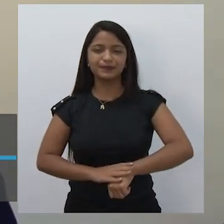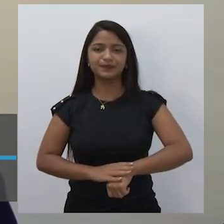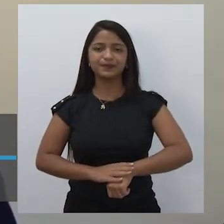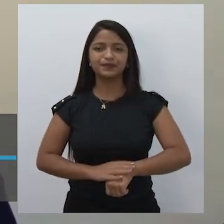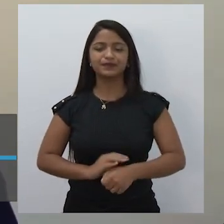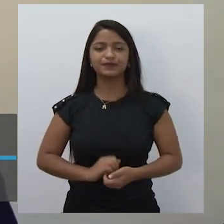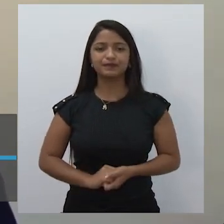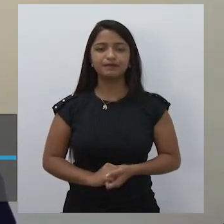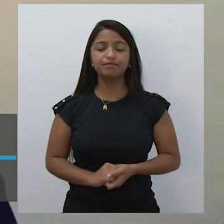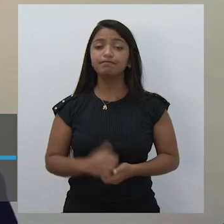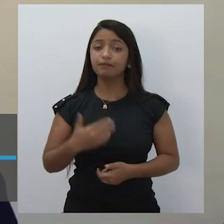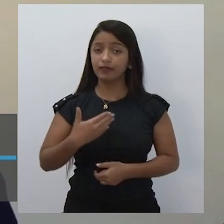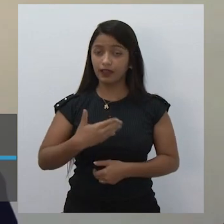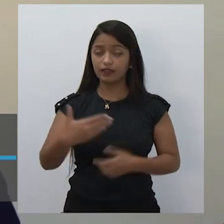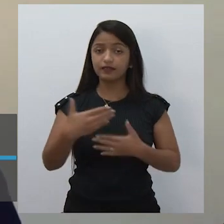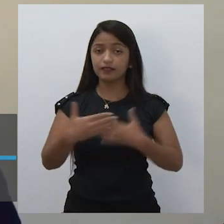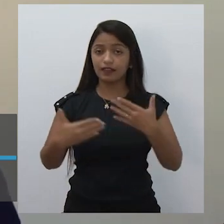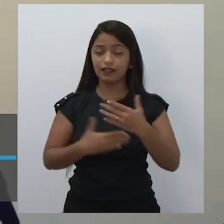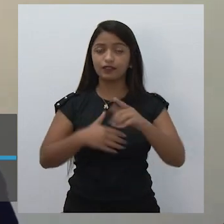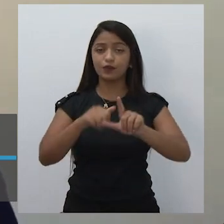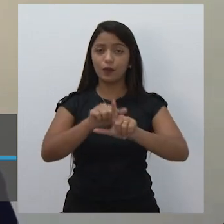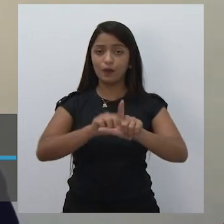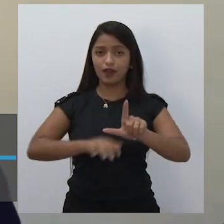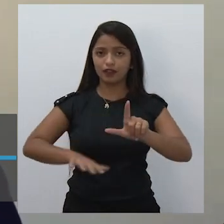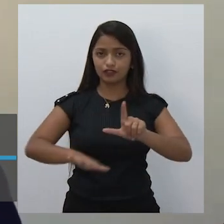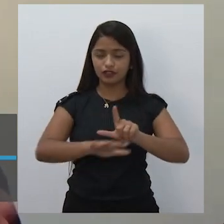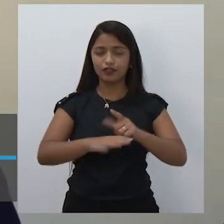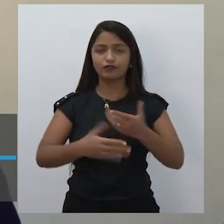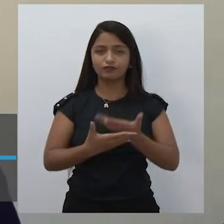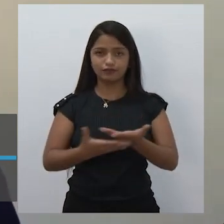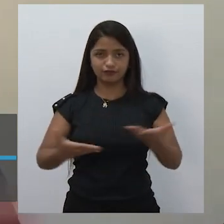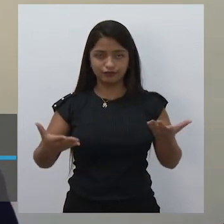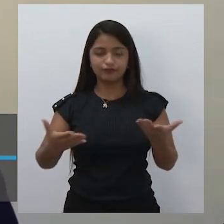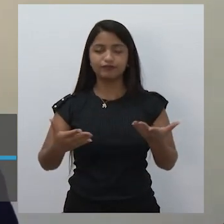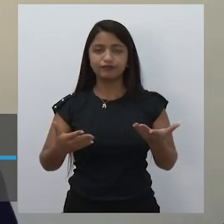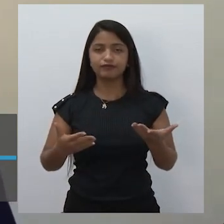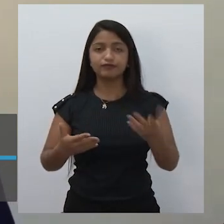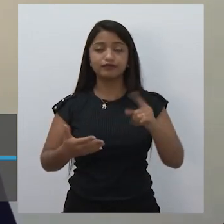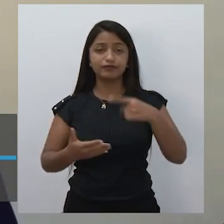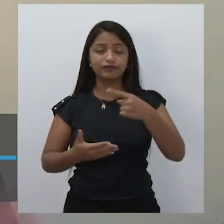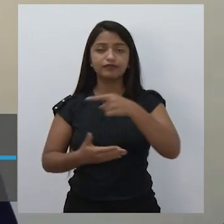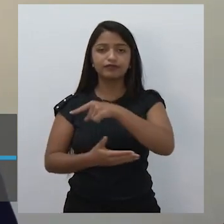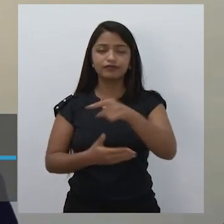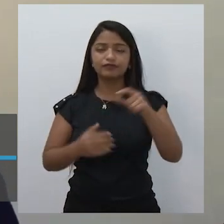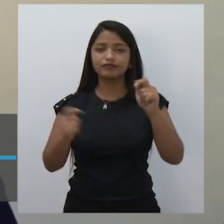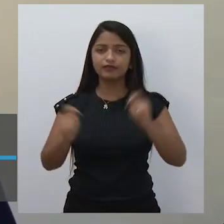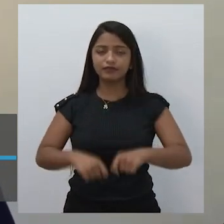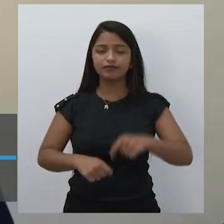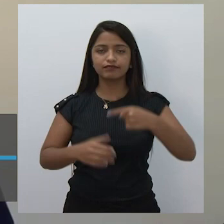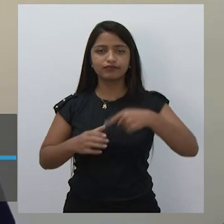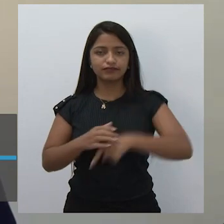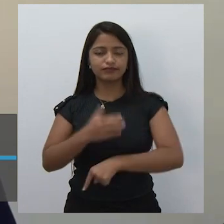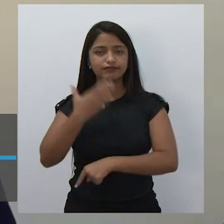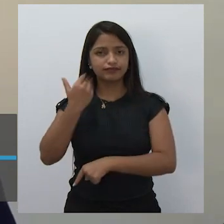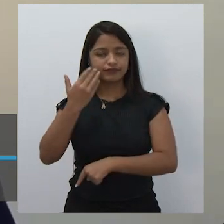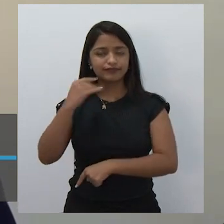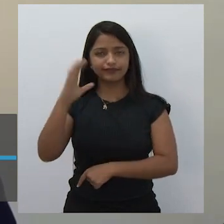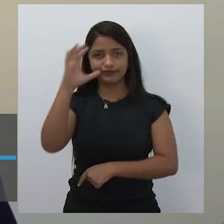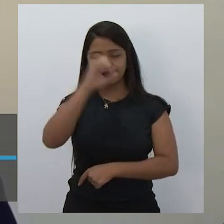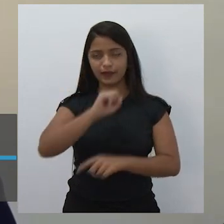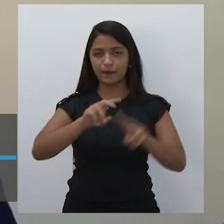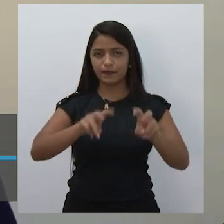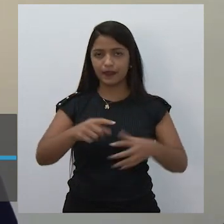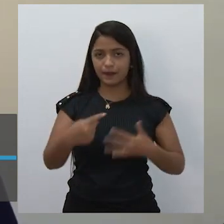nós vamos estar compartilhando com vocês para que vocês vão, aos poucos, se apropriando de todos esses pontos que a gente